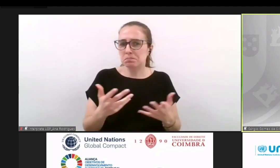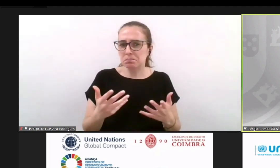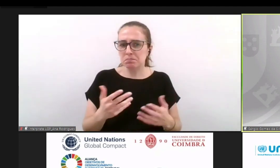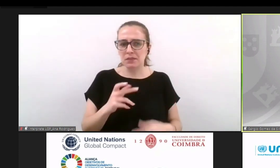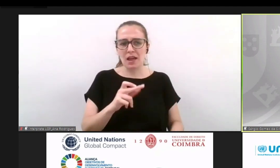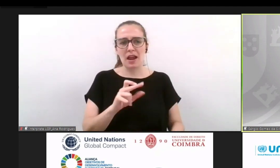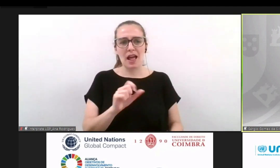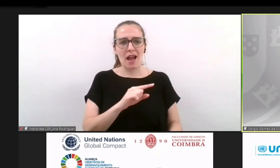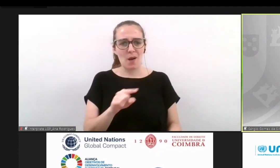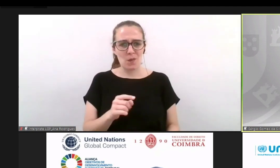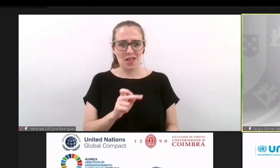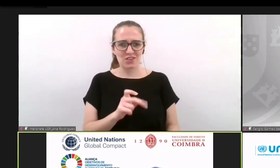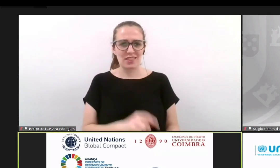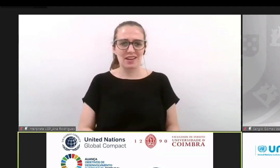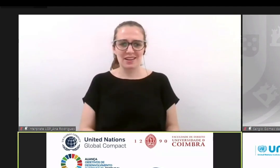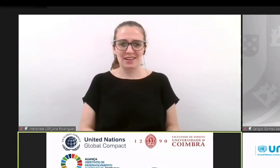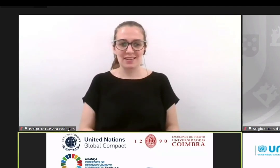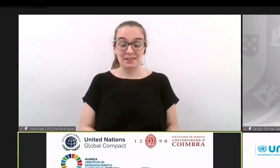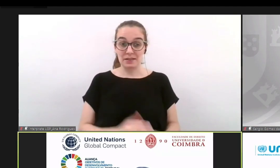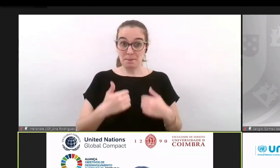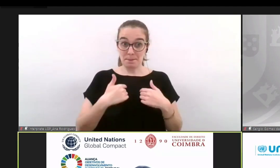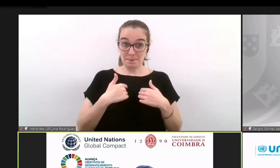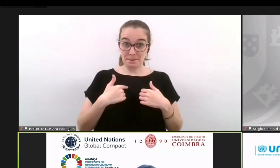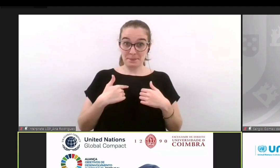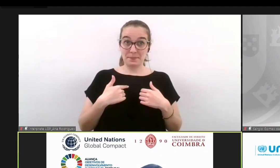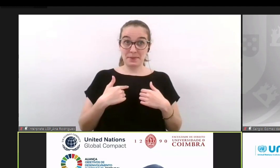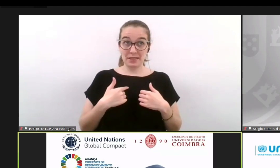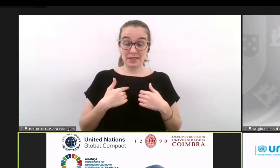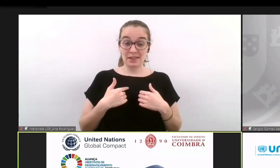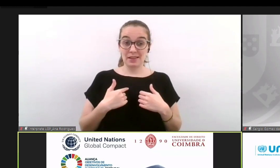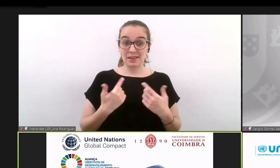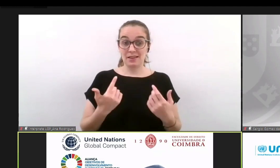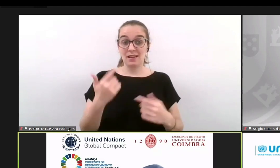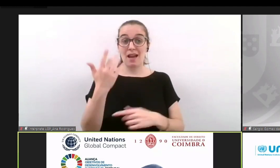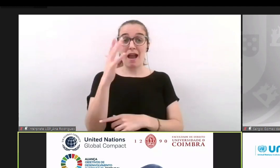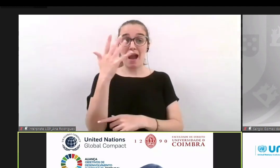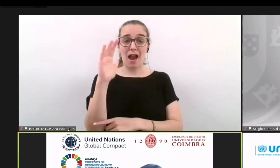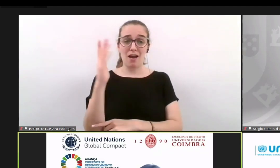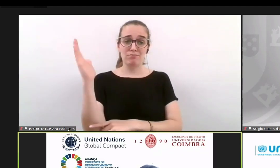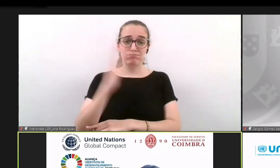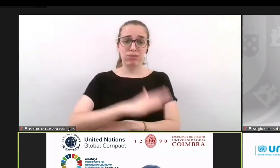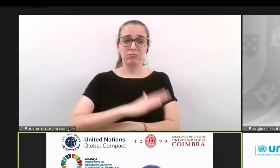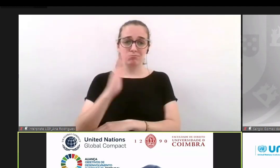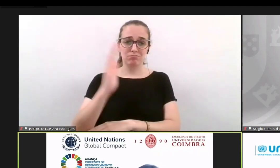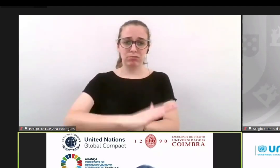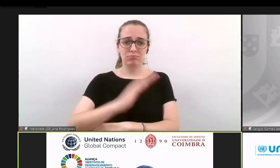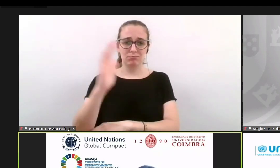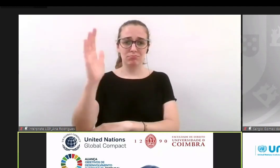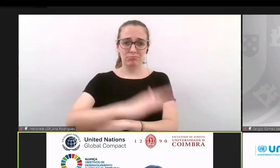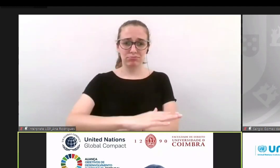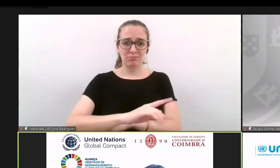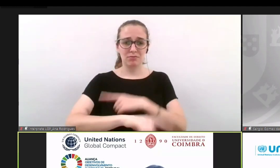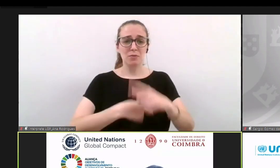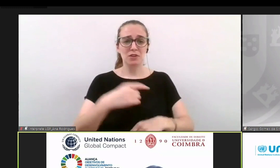Aragão. Sem dúvida, cortar árvores para fazer parques de painéis